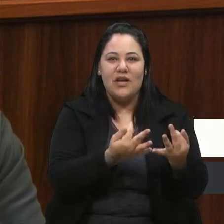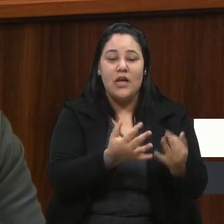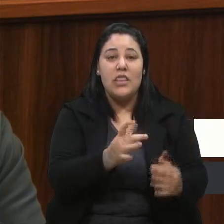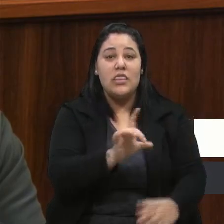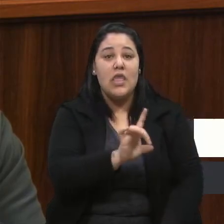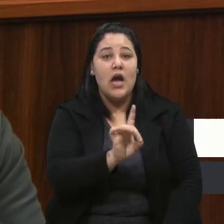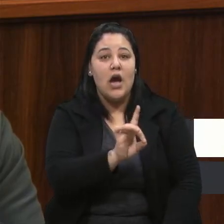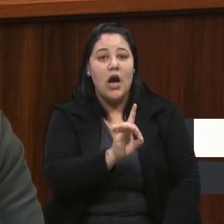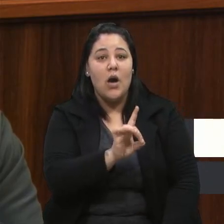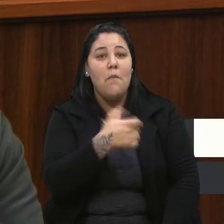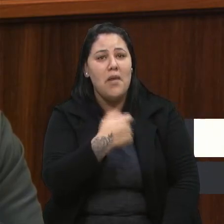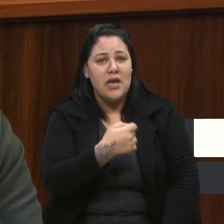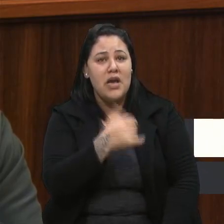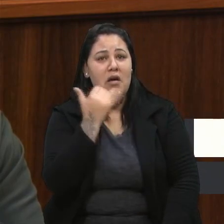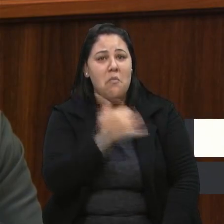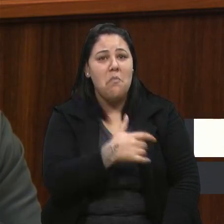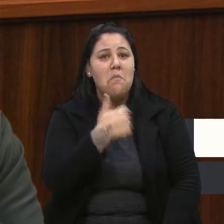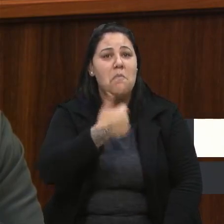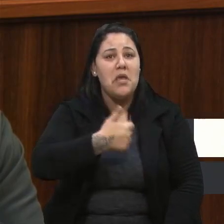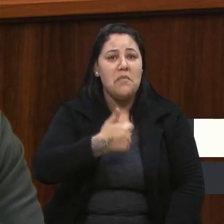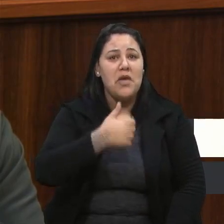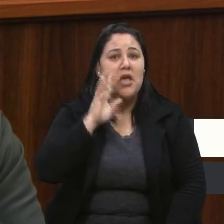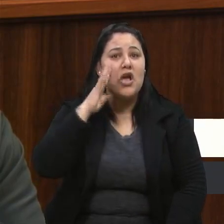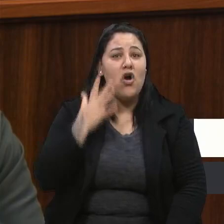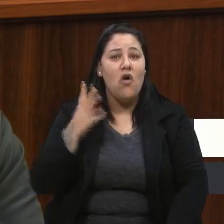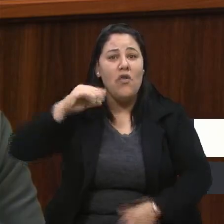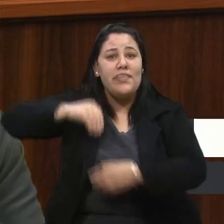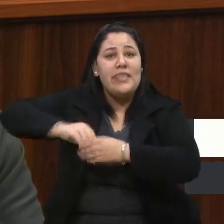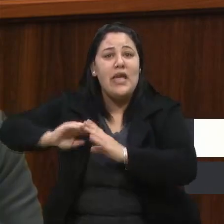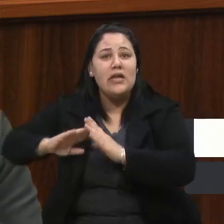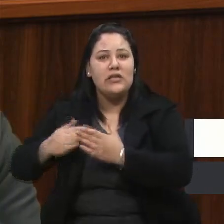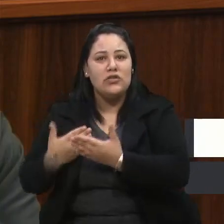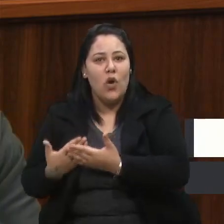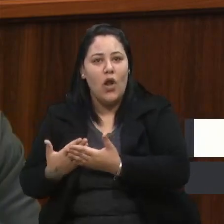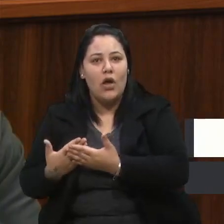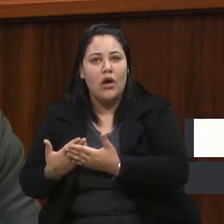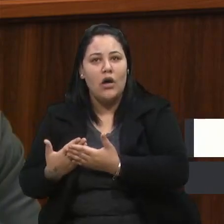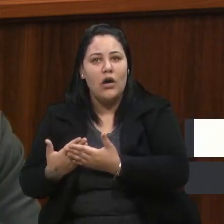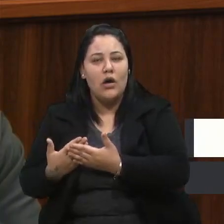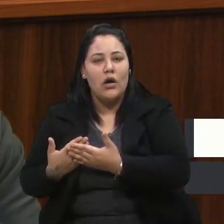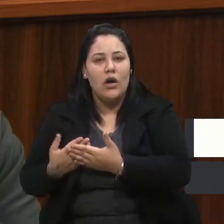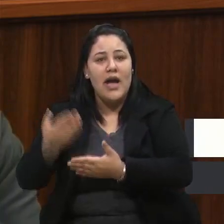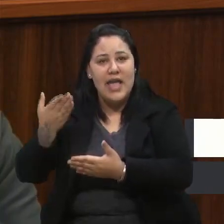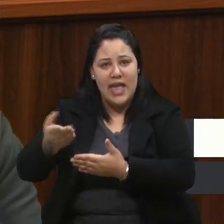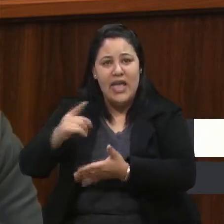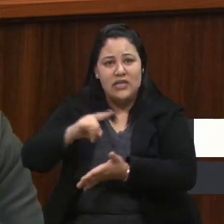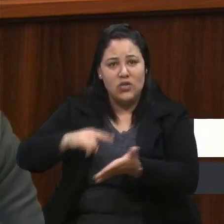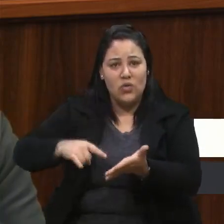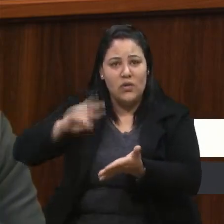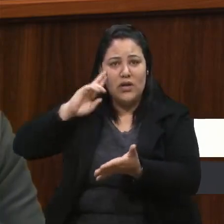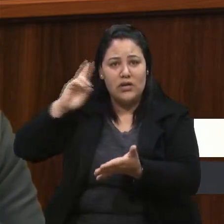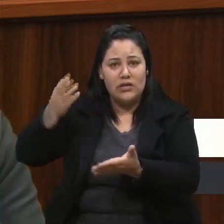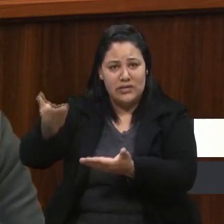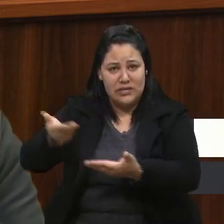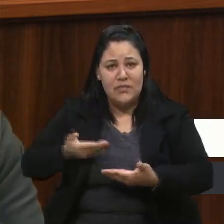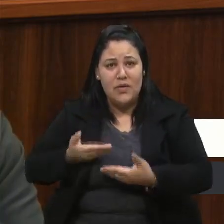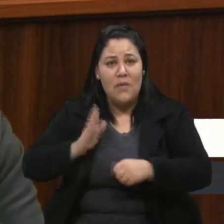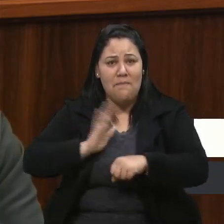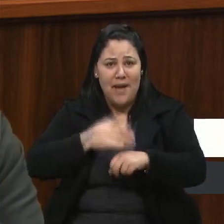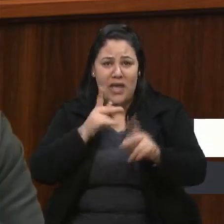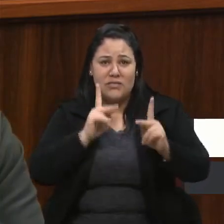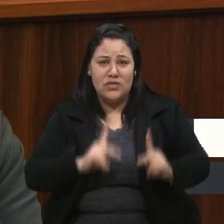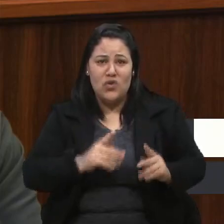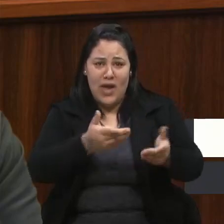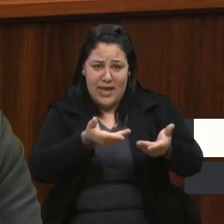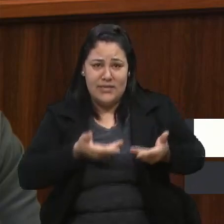resolve lá na escola. Estes documentos que tu deve ter recebido da diretora da Esther, e mais gente recebeu,